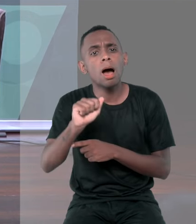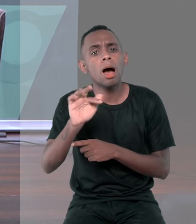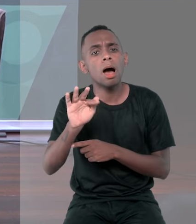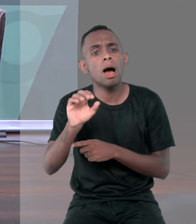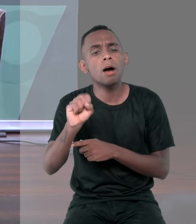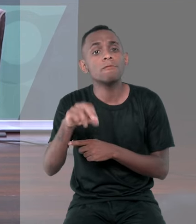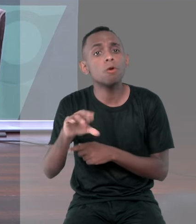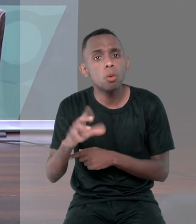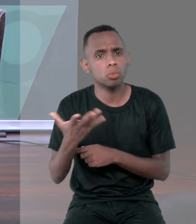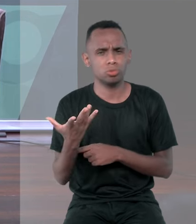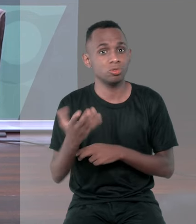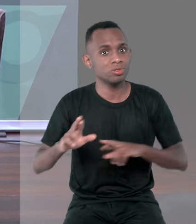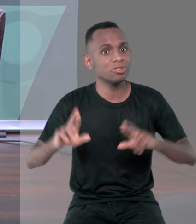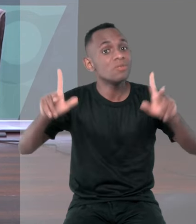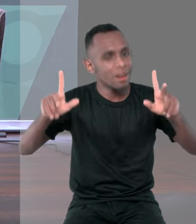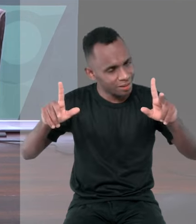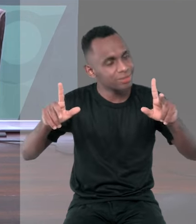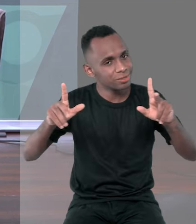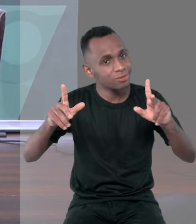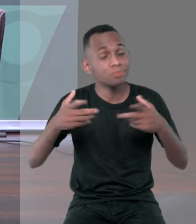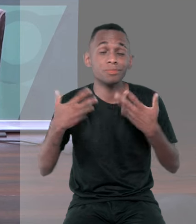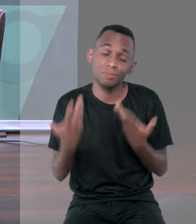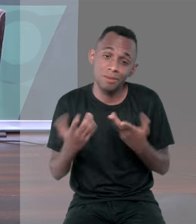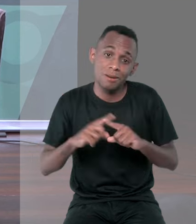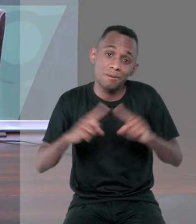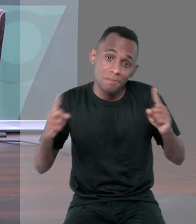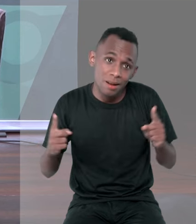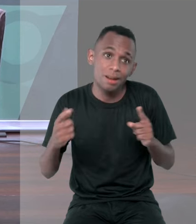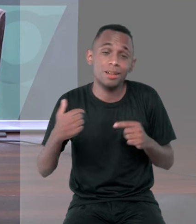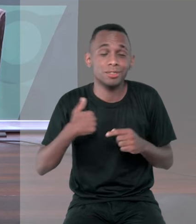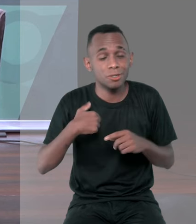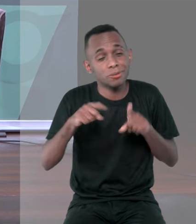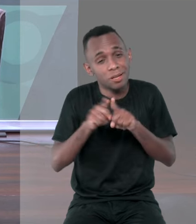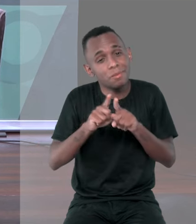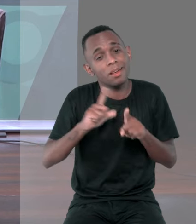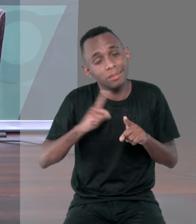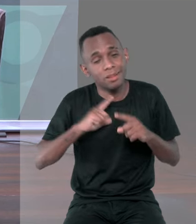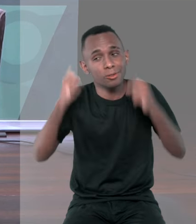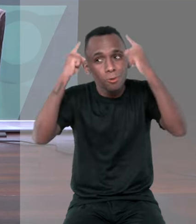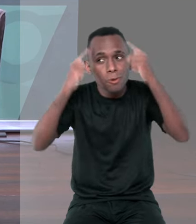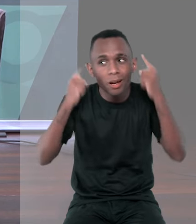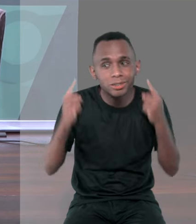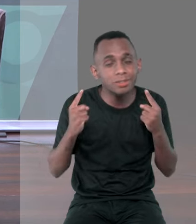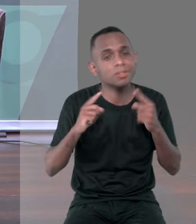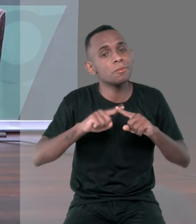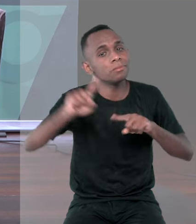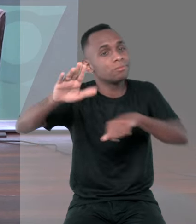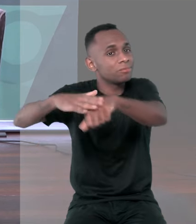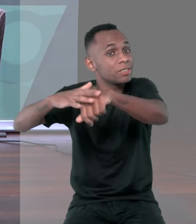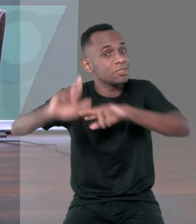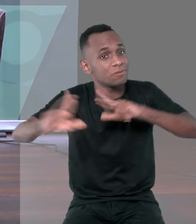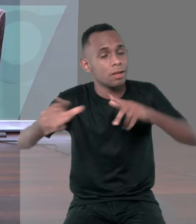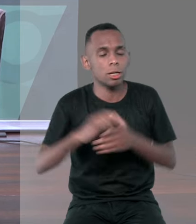de onça. Márcia está sentada em uma poltrona cinza em frente a cartazes com a logo do Sempre um Papo e à frente dela duas mesas